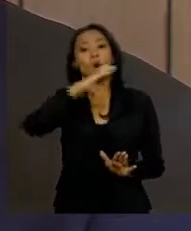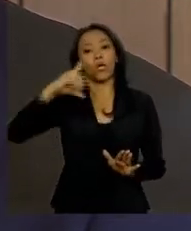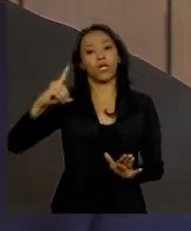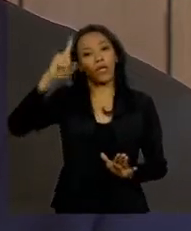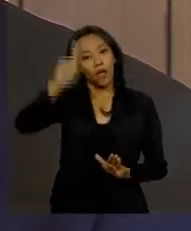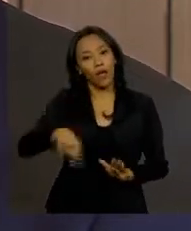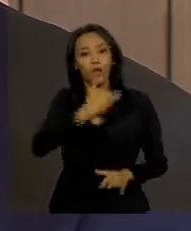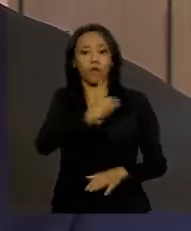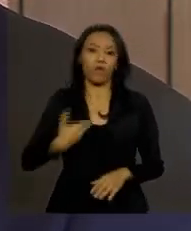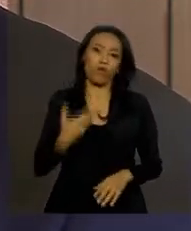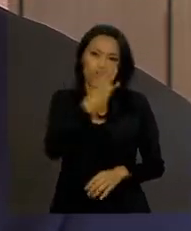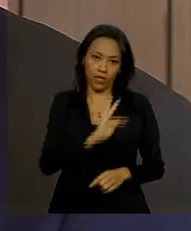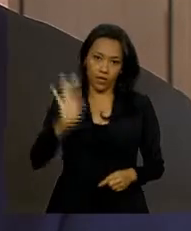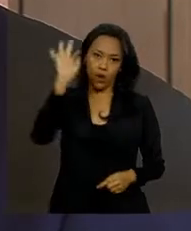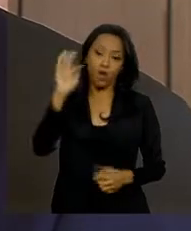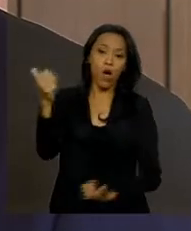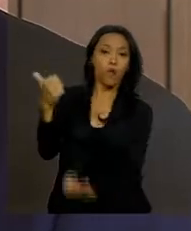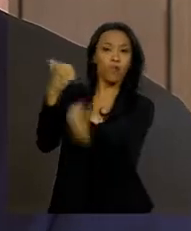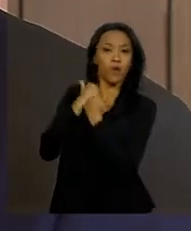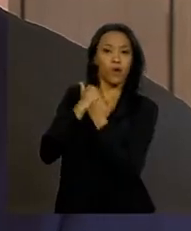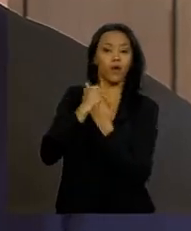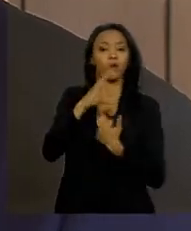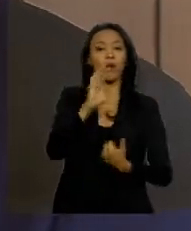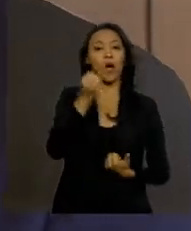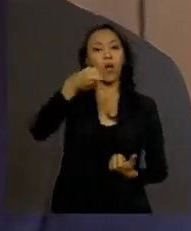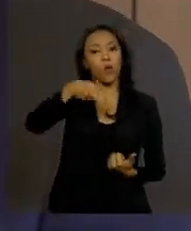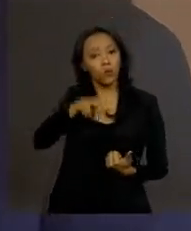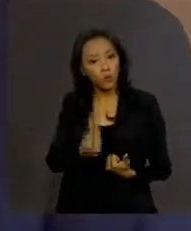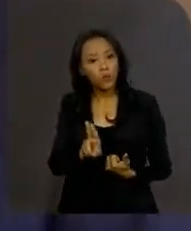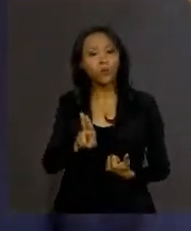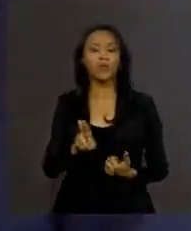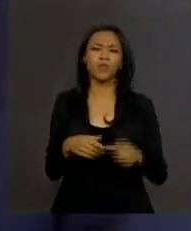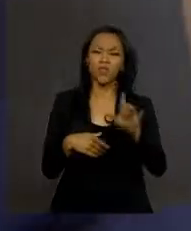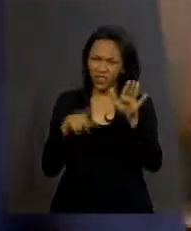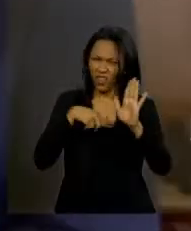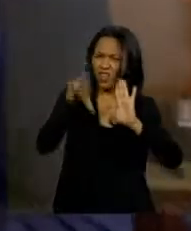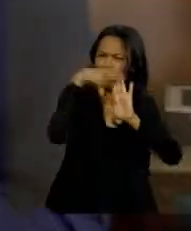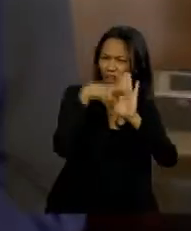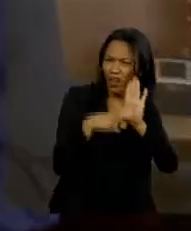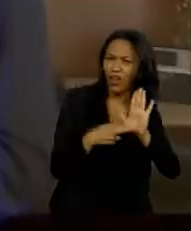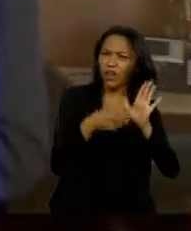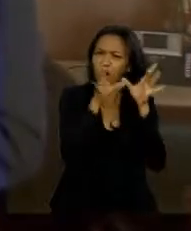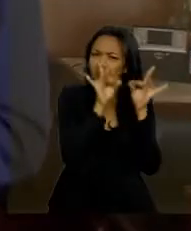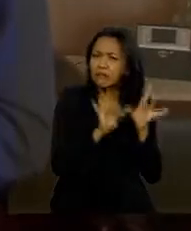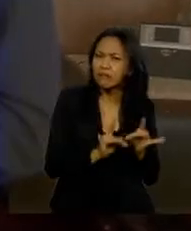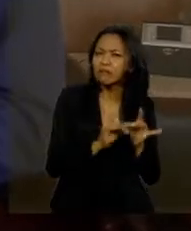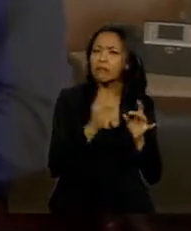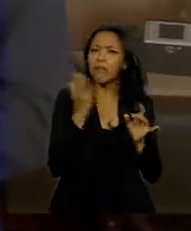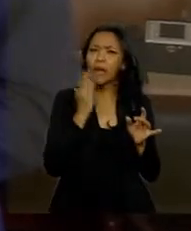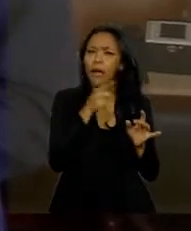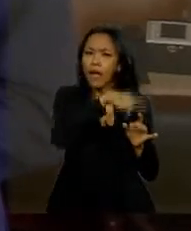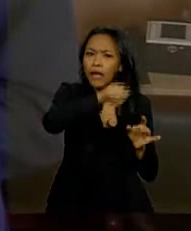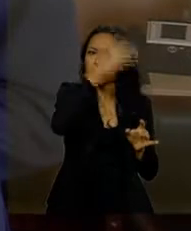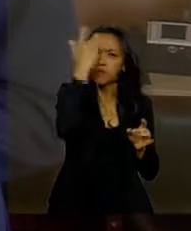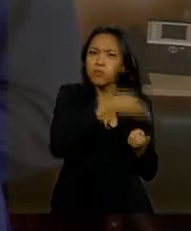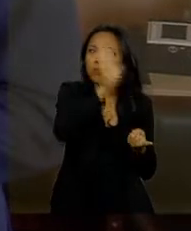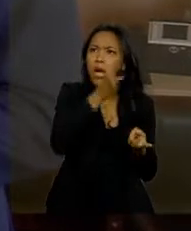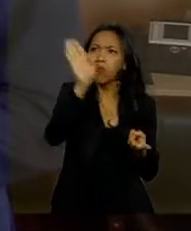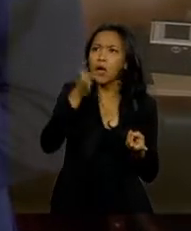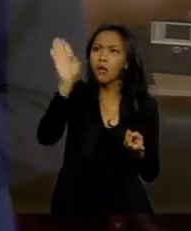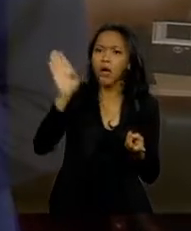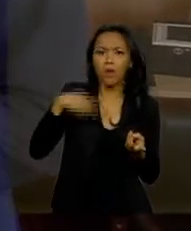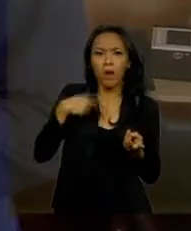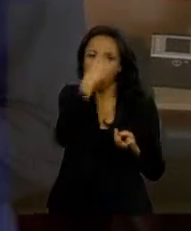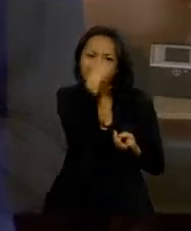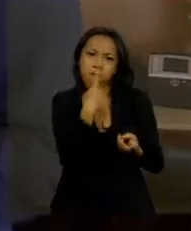federal conjuntamente com a onu ea critérios na definição desses abrigos e das cidades para onde esses venezuelanos vão de acordo